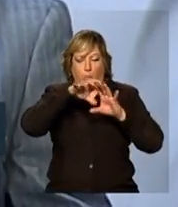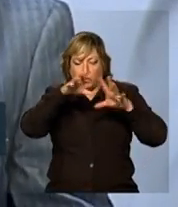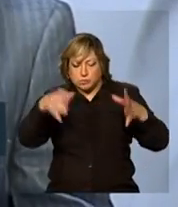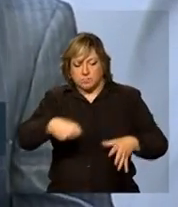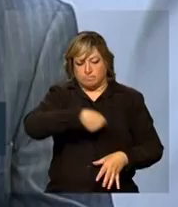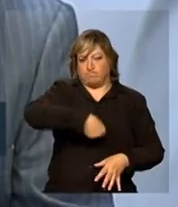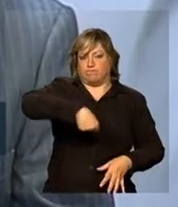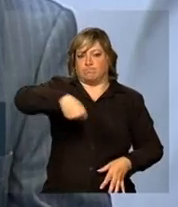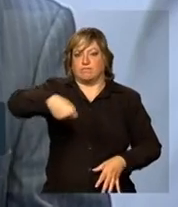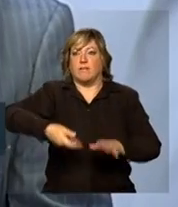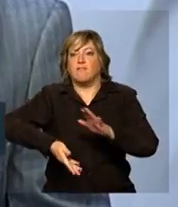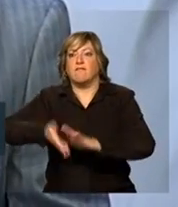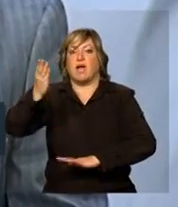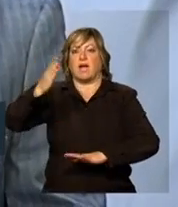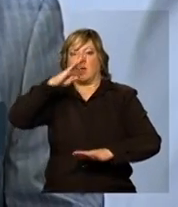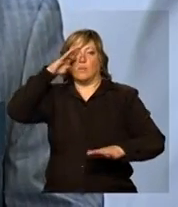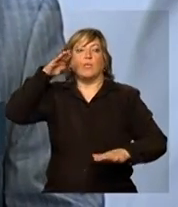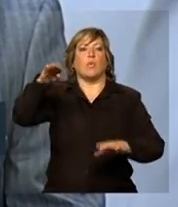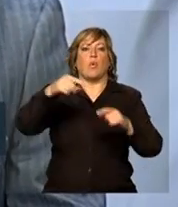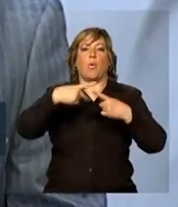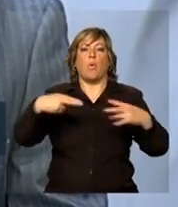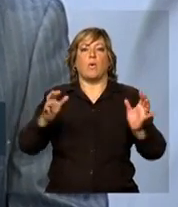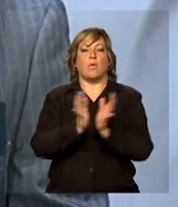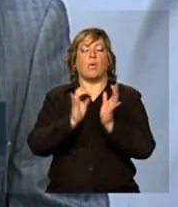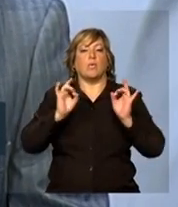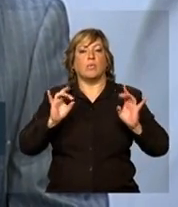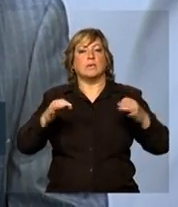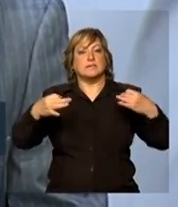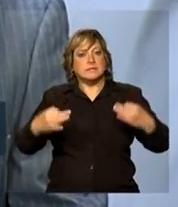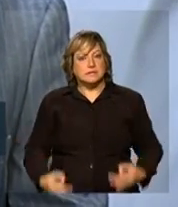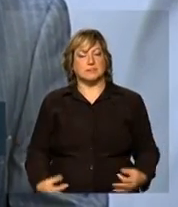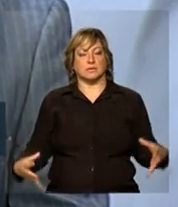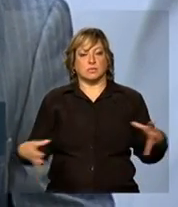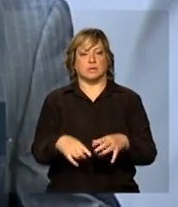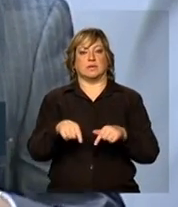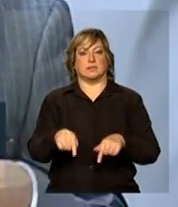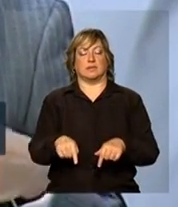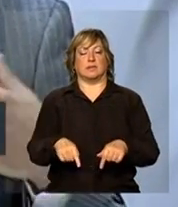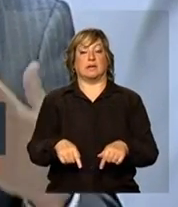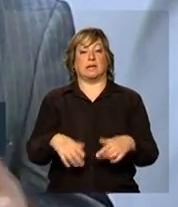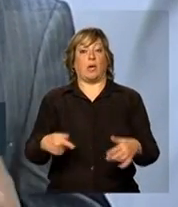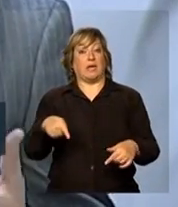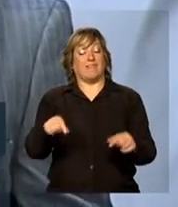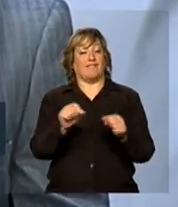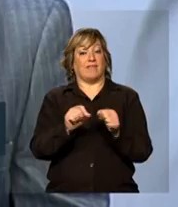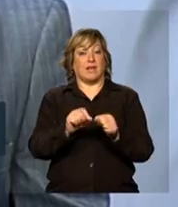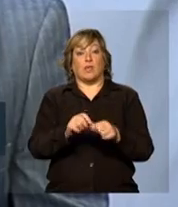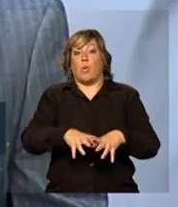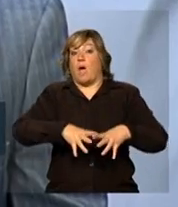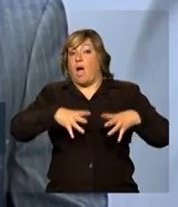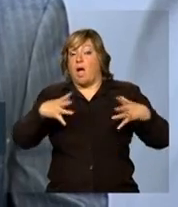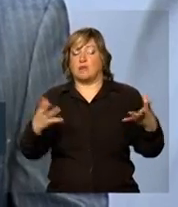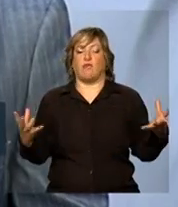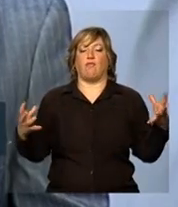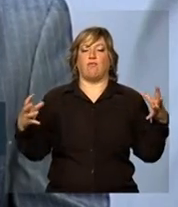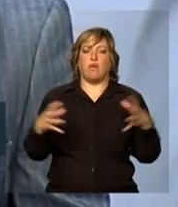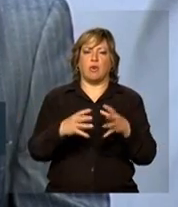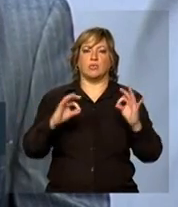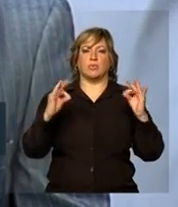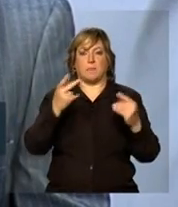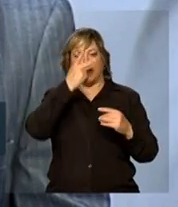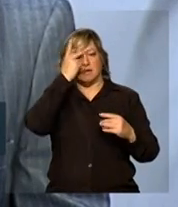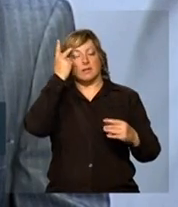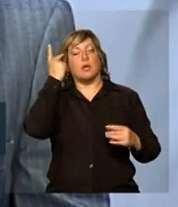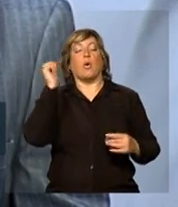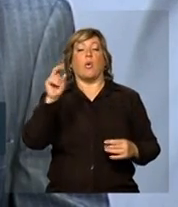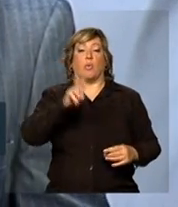informação acontecer, para estar incorporado no Sistema Nacional de Transplantes. Né? E você gera um grande envolvimento de usuários